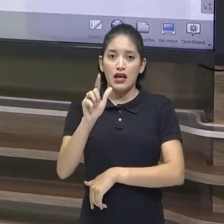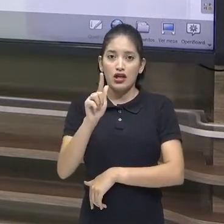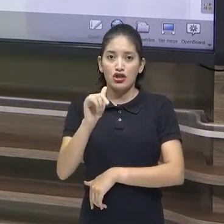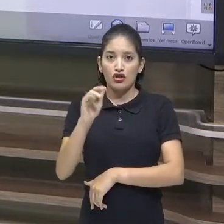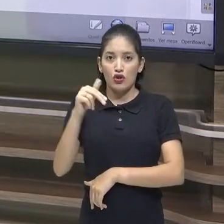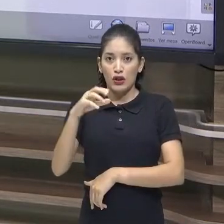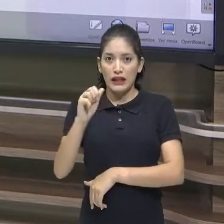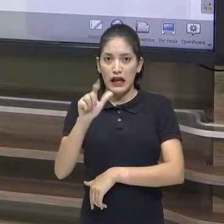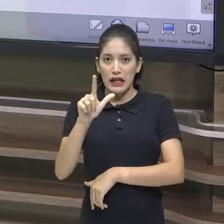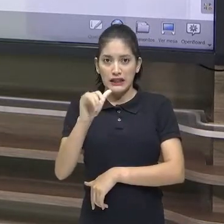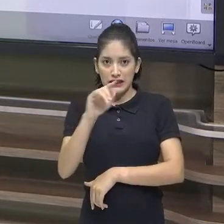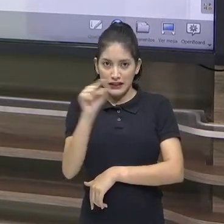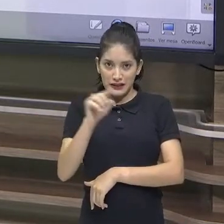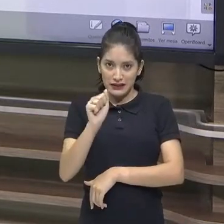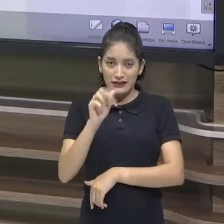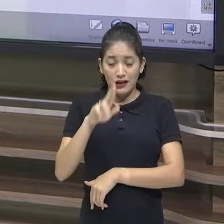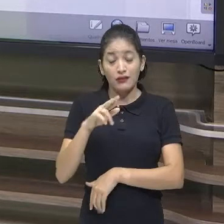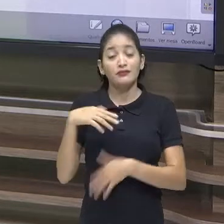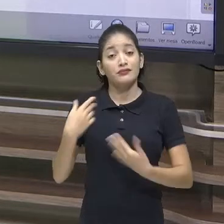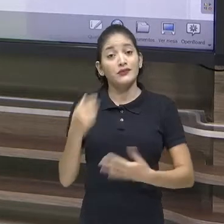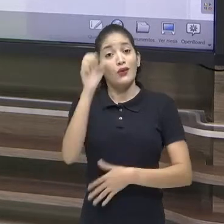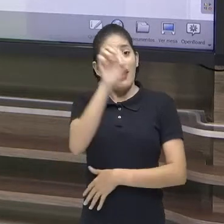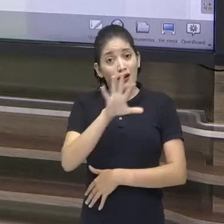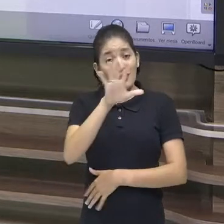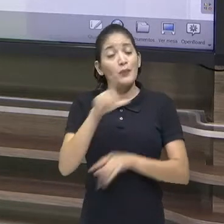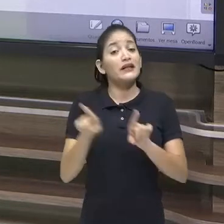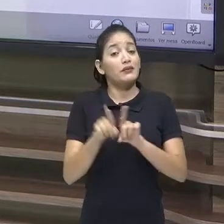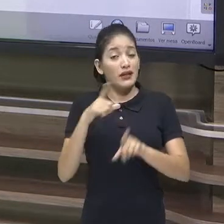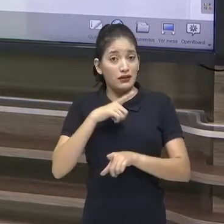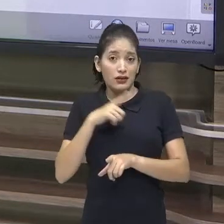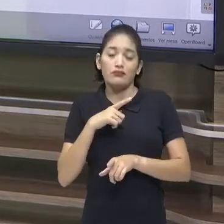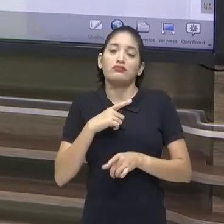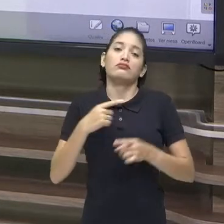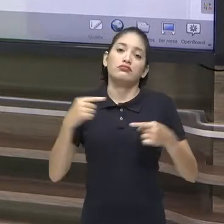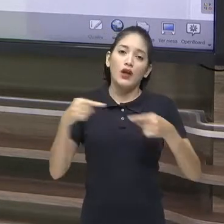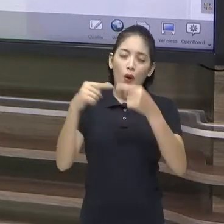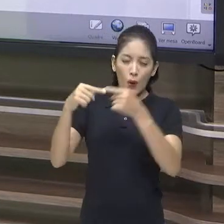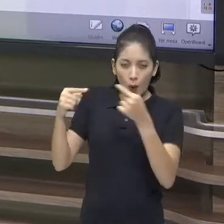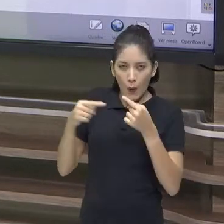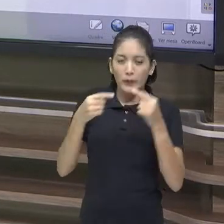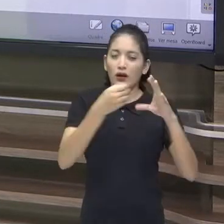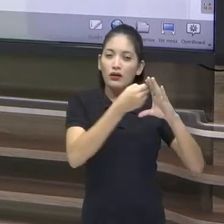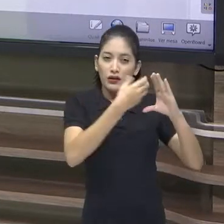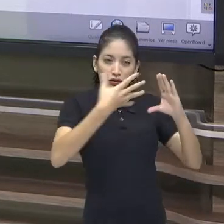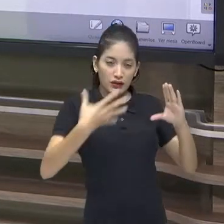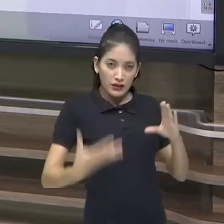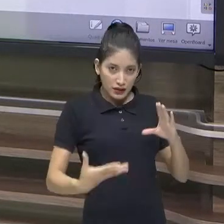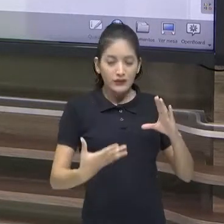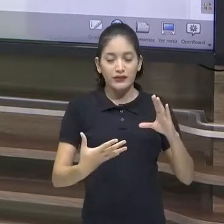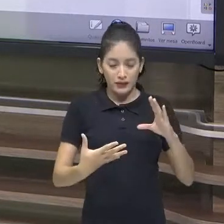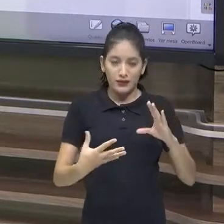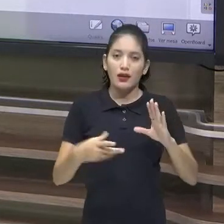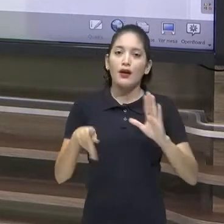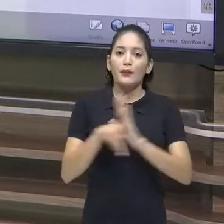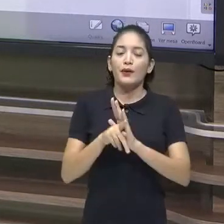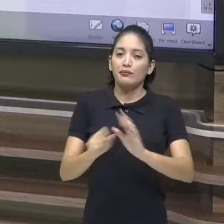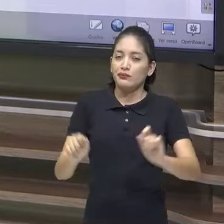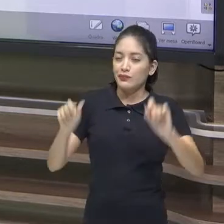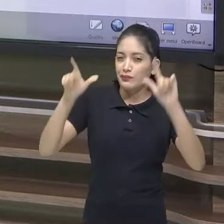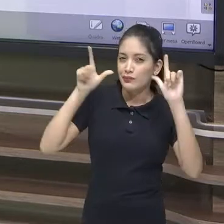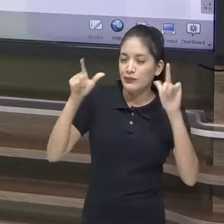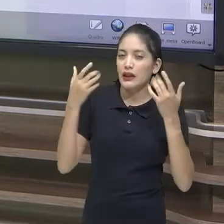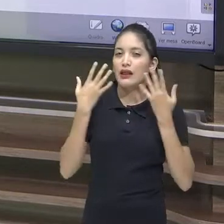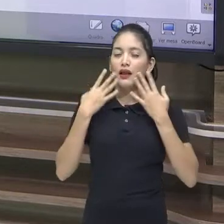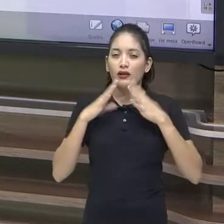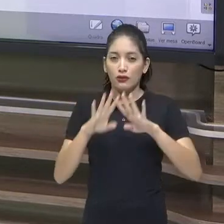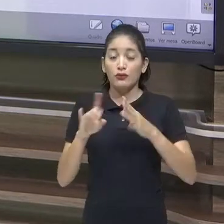aí essa regionalização, né, de acordo com essas características, com as características aí das paisagens